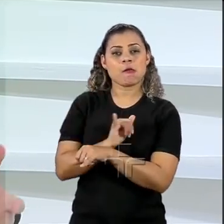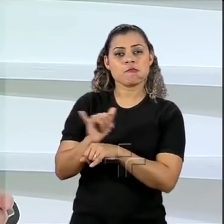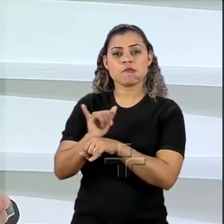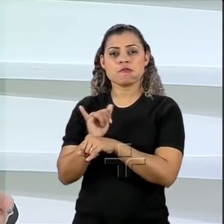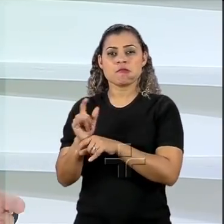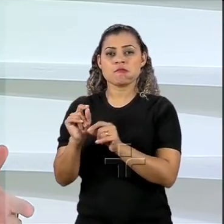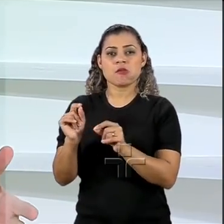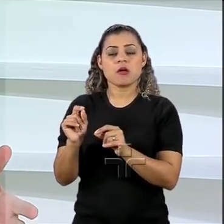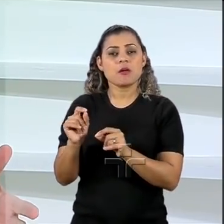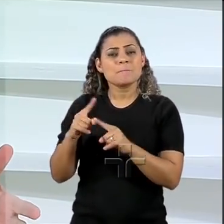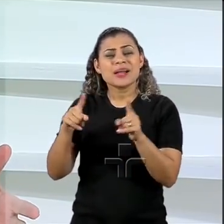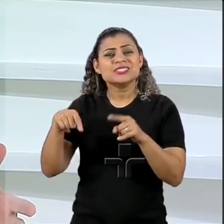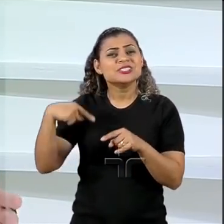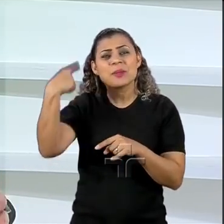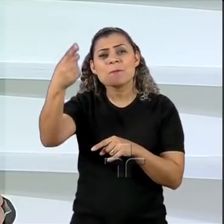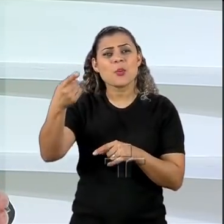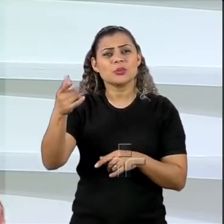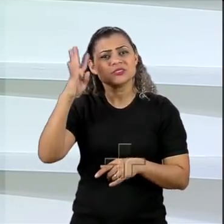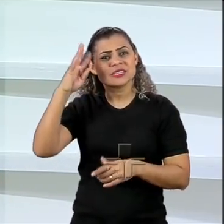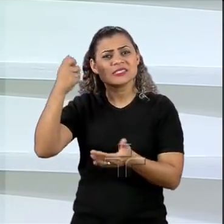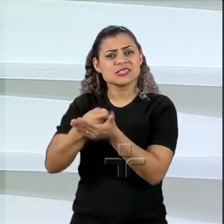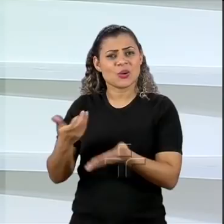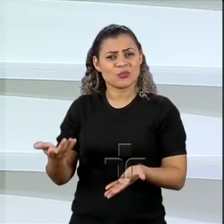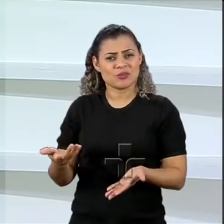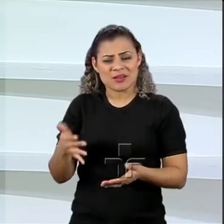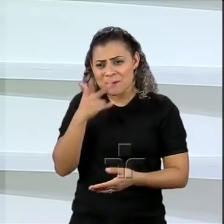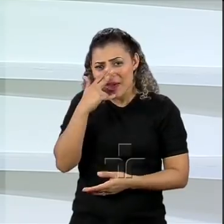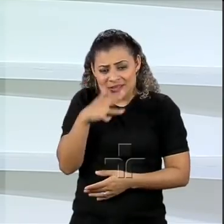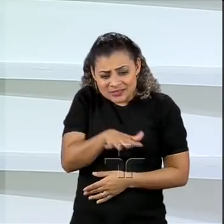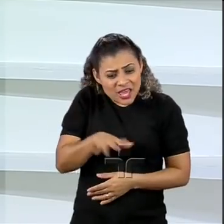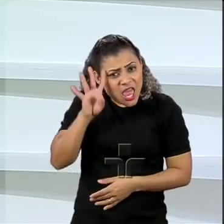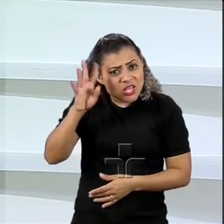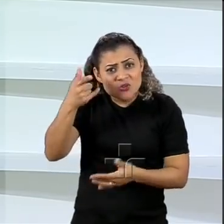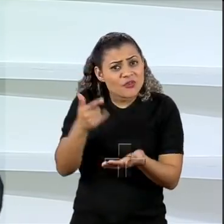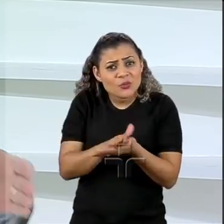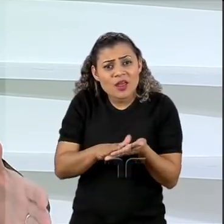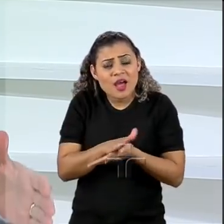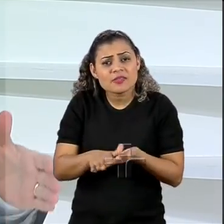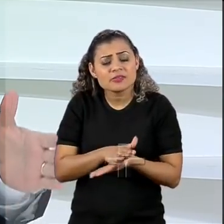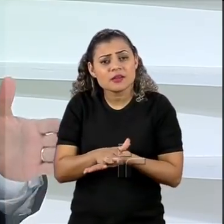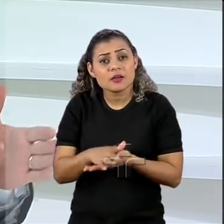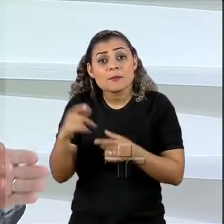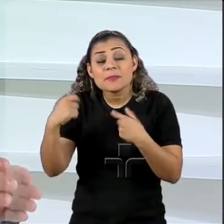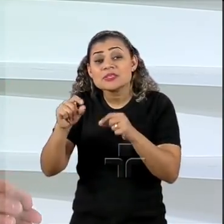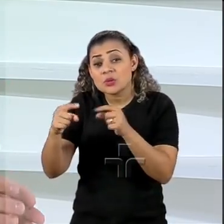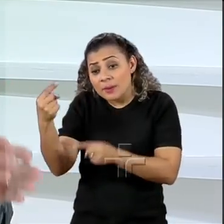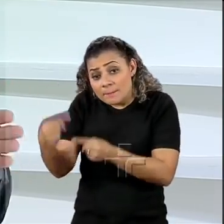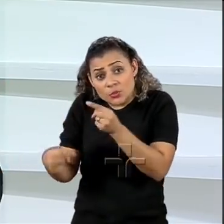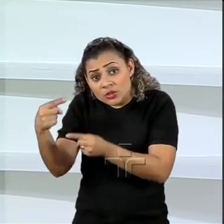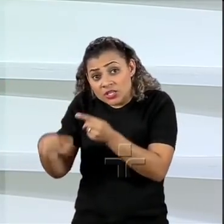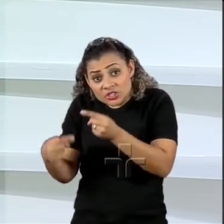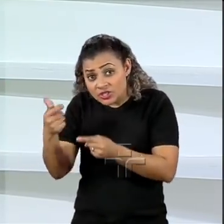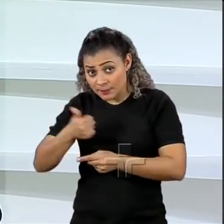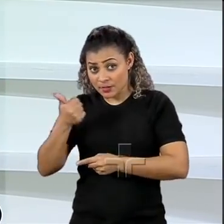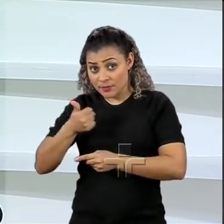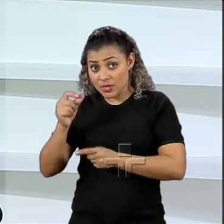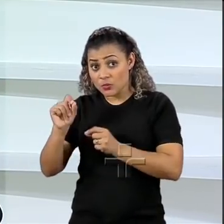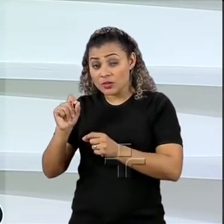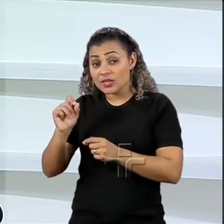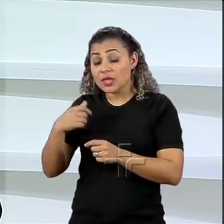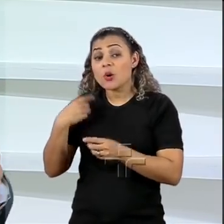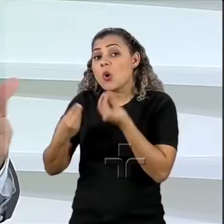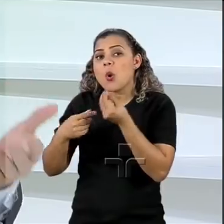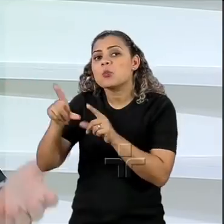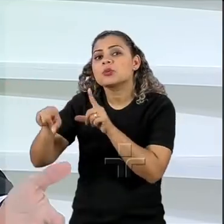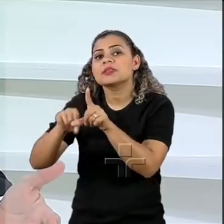foram definidos depois, não é? Justiça, ao contrário da política, se legitima pelos meios pelos quais toma a decisão